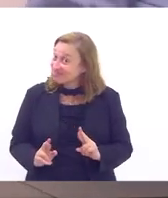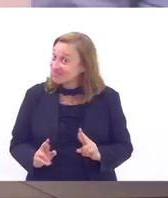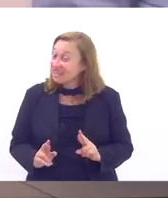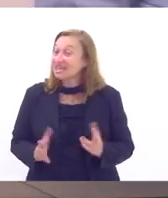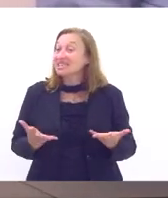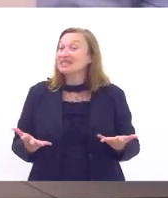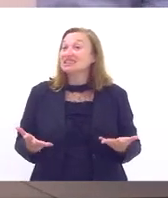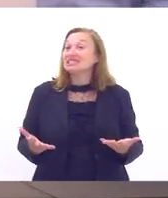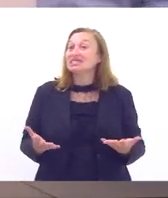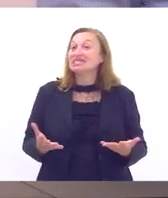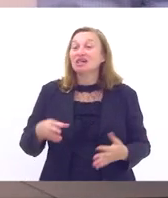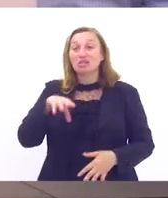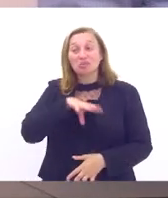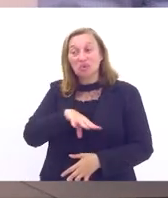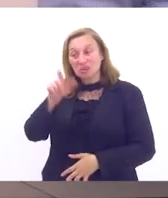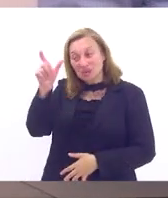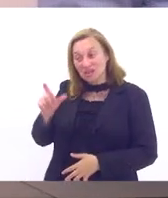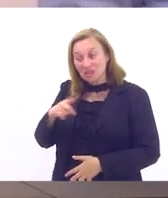de portugueses.